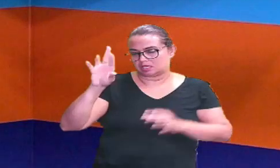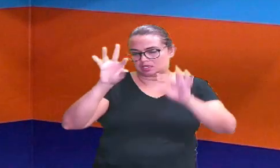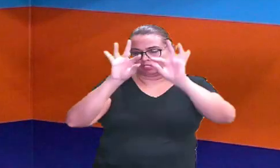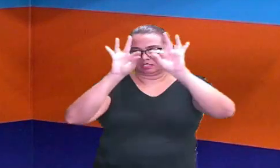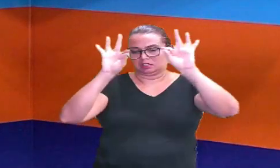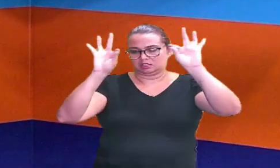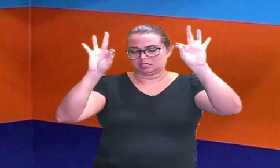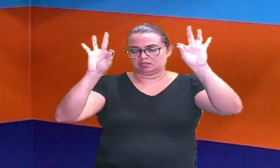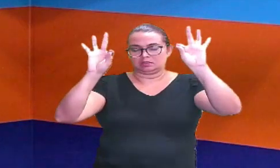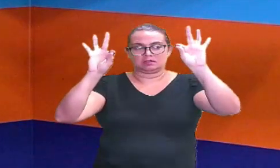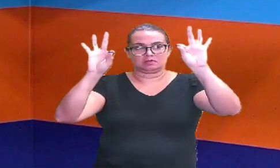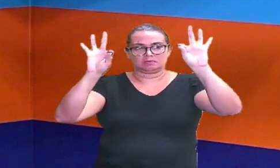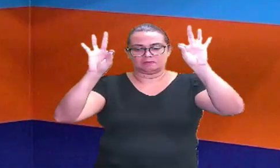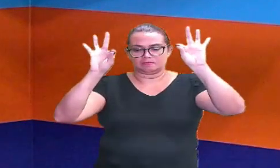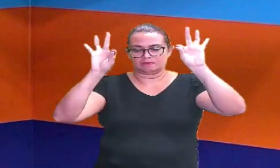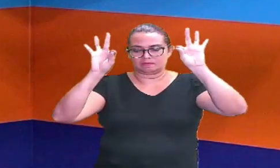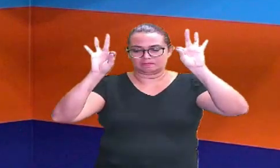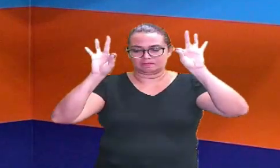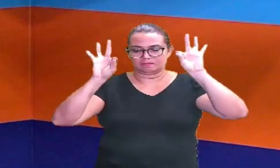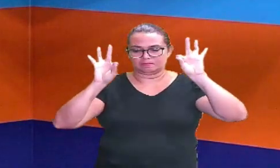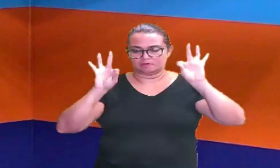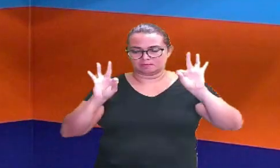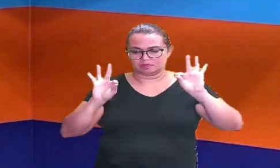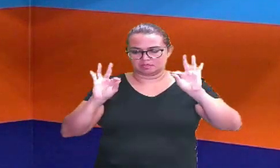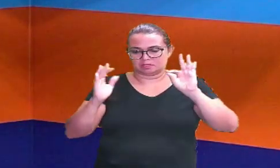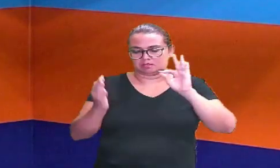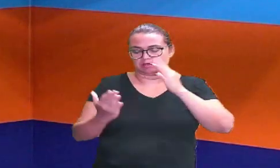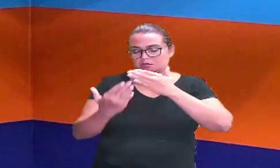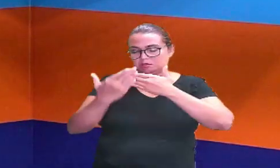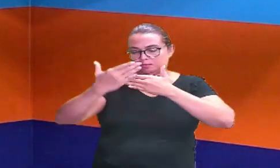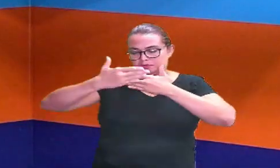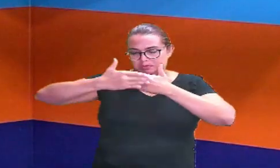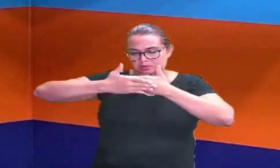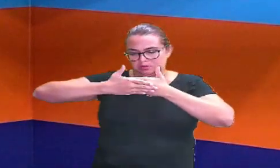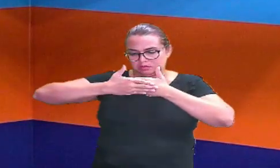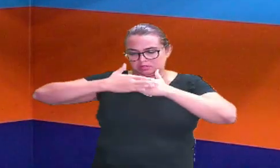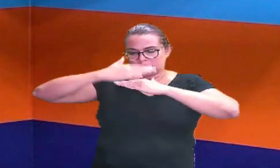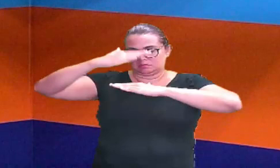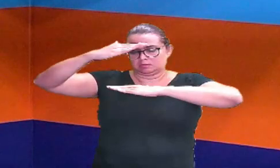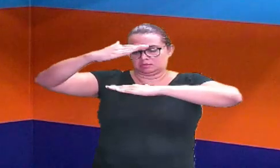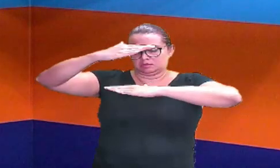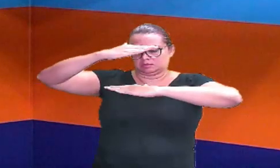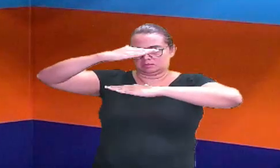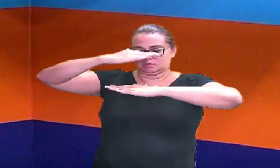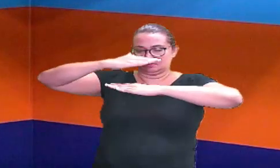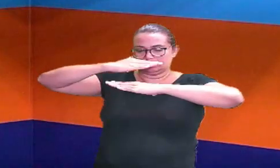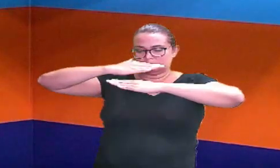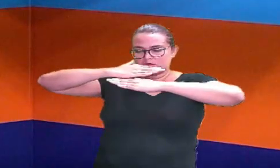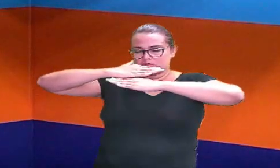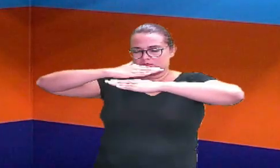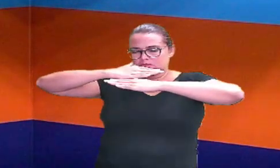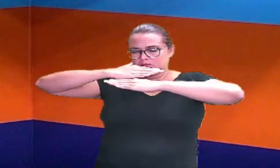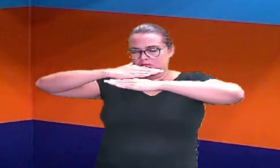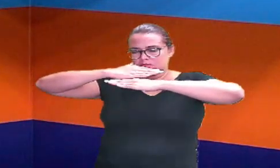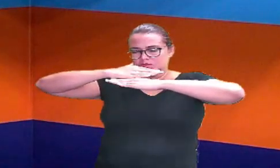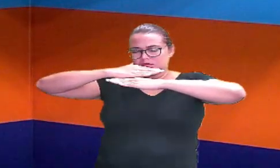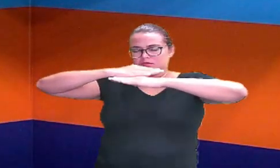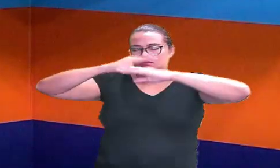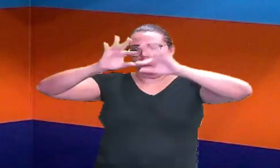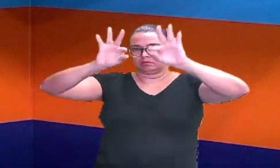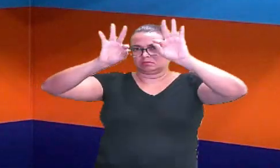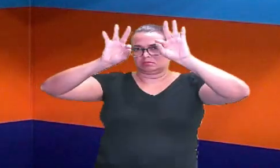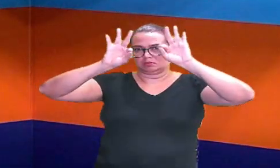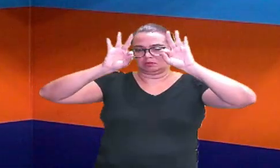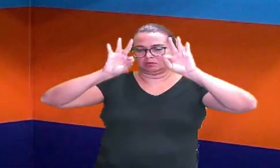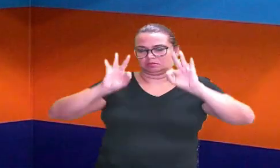retinha R por cima da retinha S, esse ângulo aqui, ó, de cima, ele vai ficar em